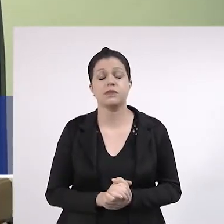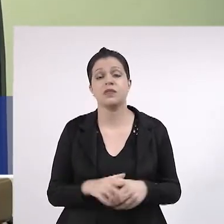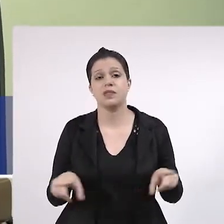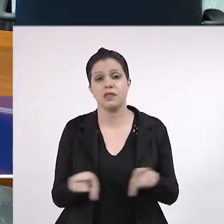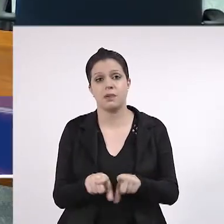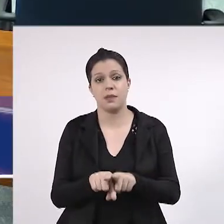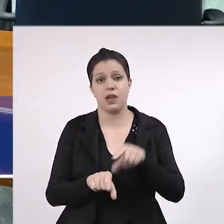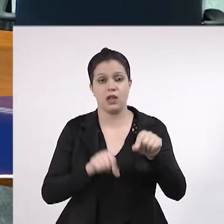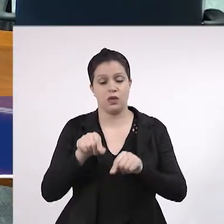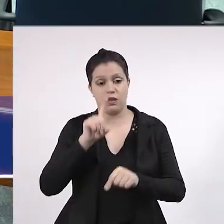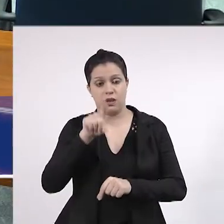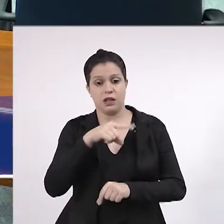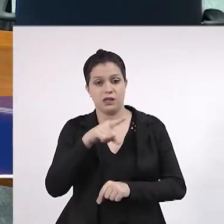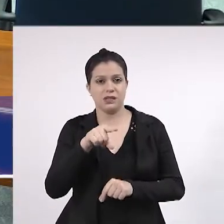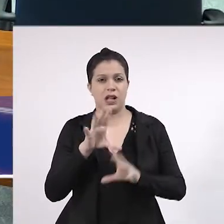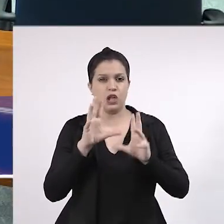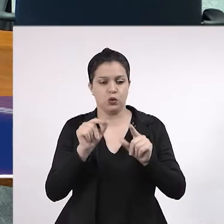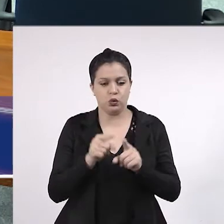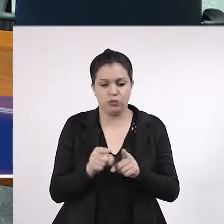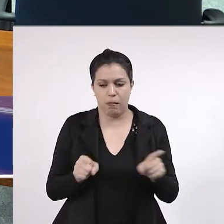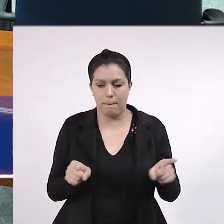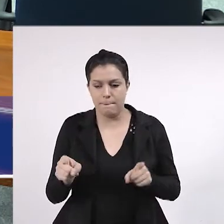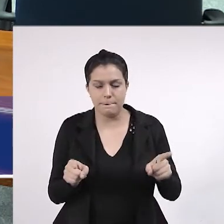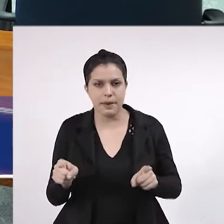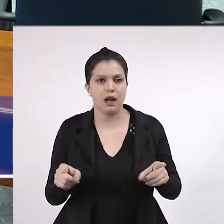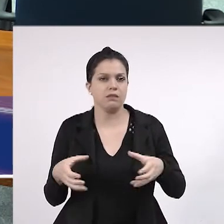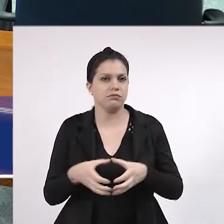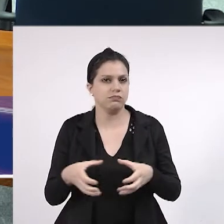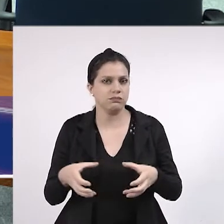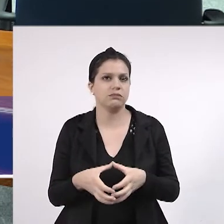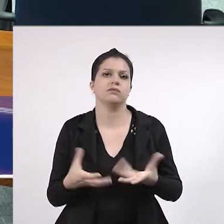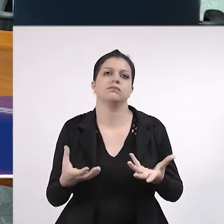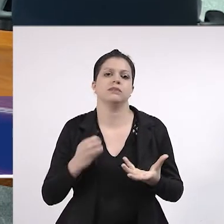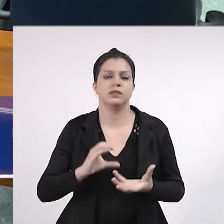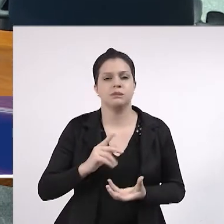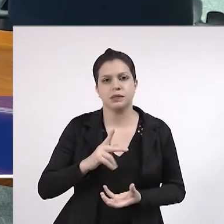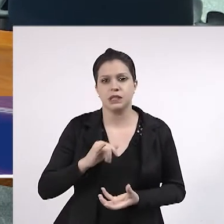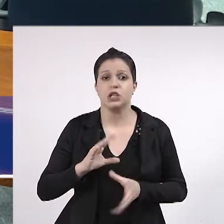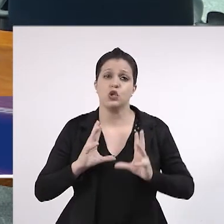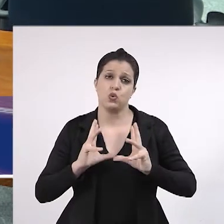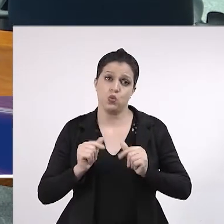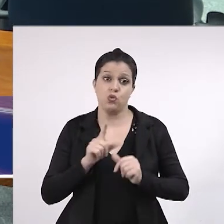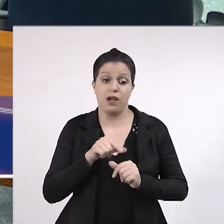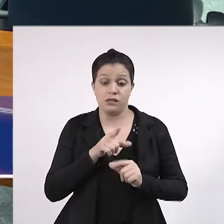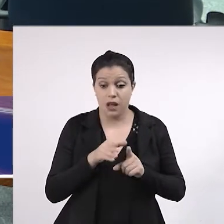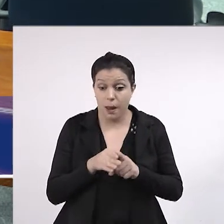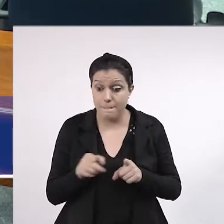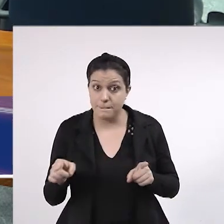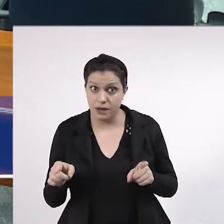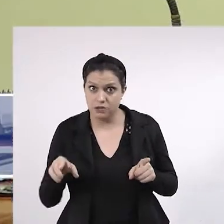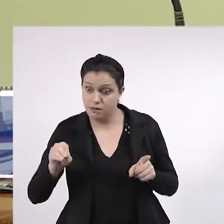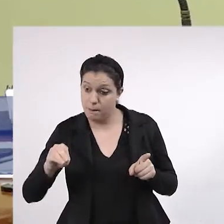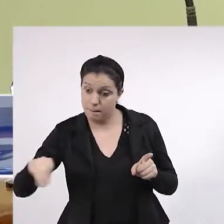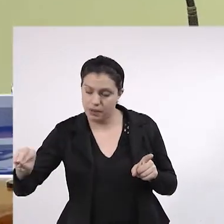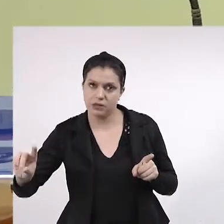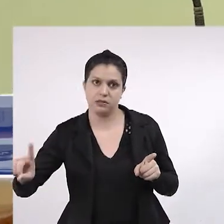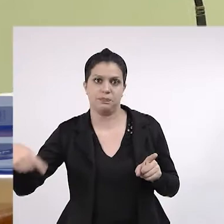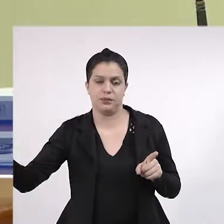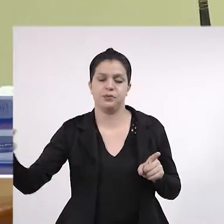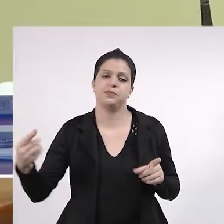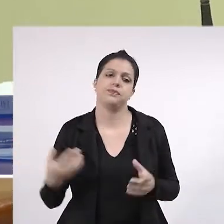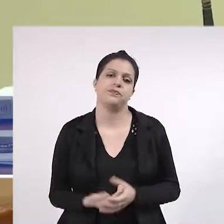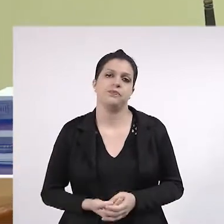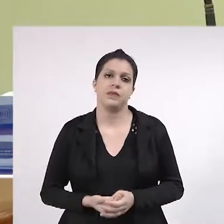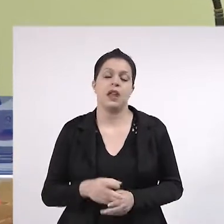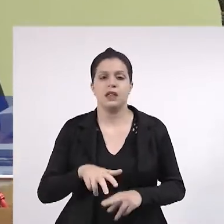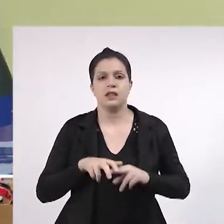e suspende-se também os prazos da CPI, das comissões, etc. Fica tudo suspenso. Então nós